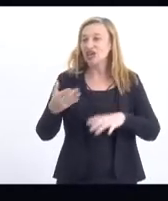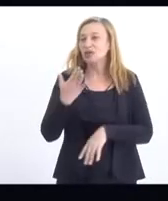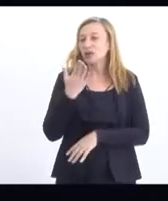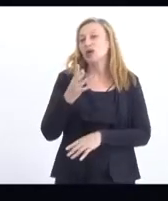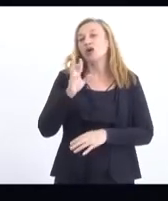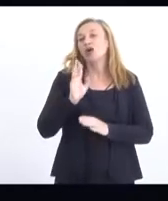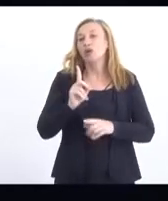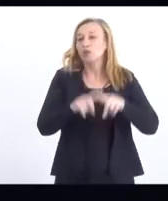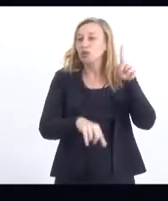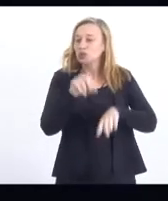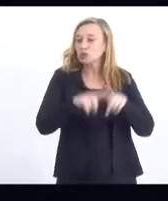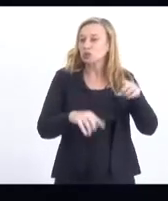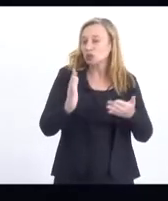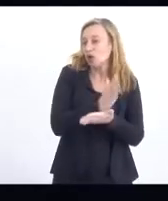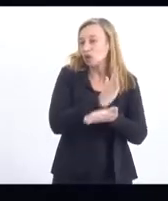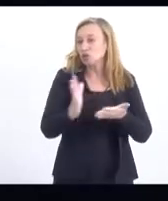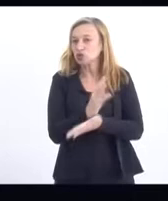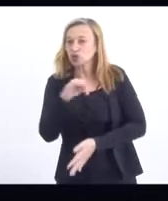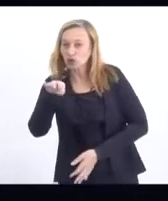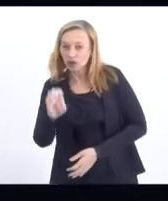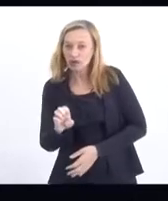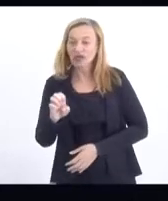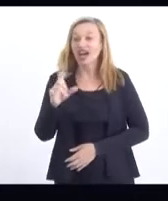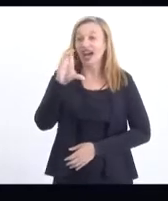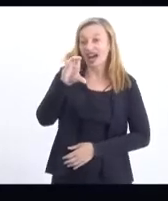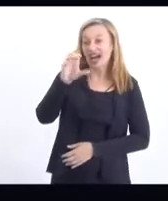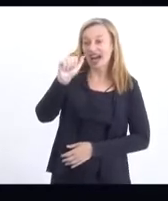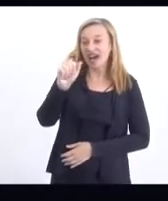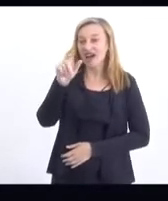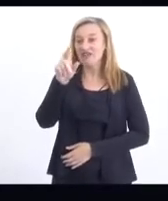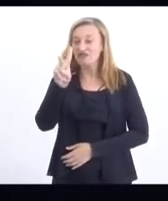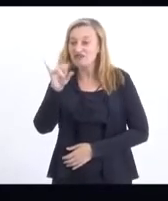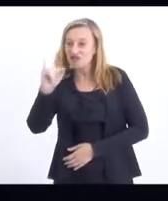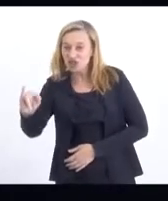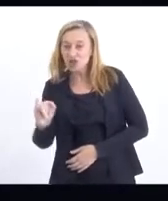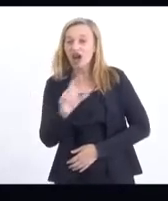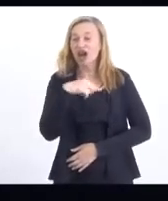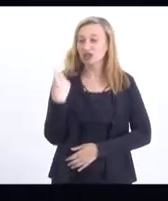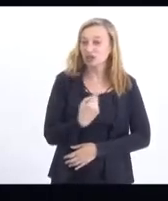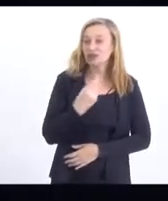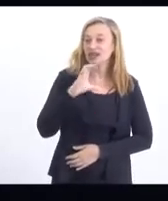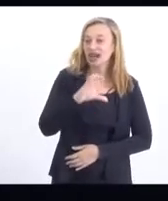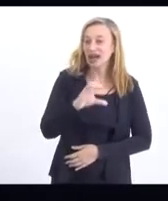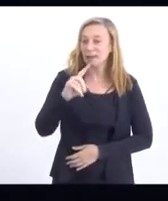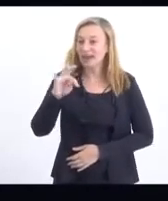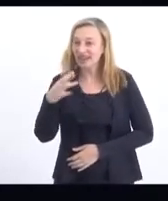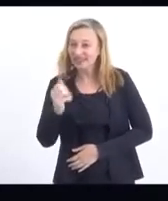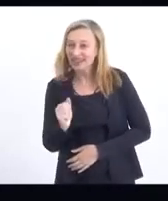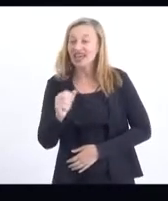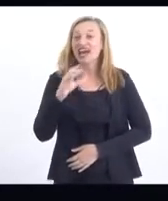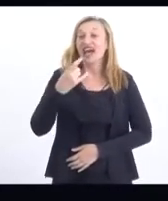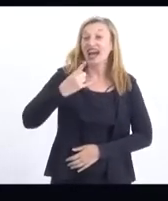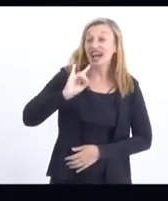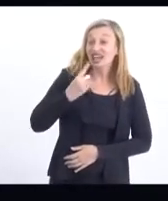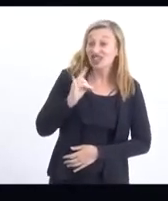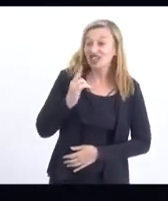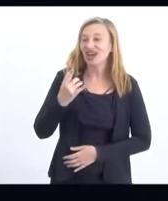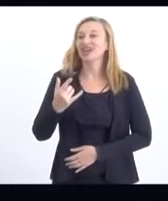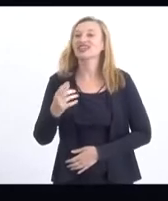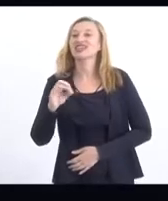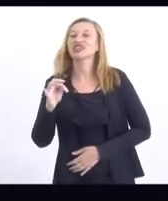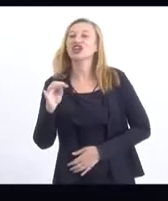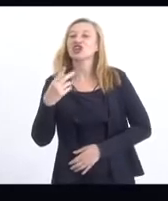nosso Noroeste Fluminense. E aí temos produtos da Cavil, que é a nossa cooperativa, temos ovos caipira Santo Antônio, cachaça Busquê, casa do